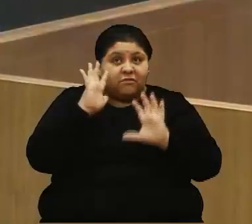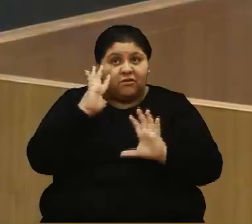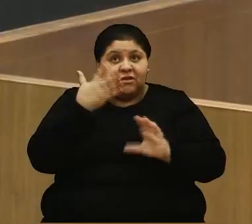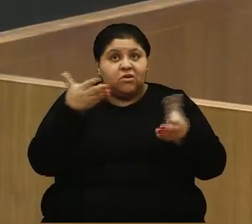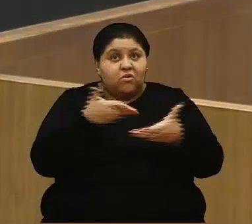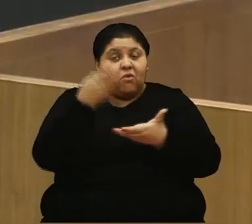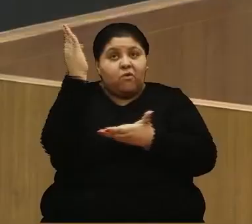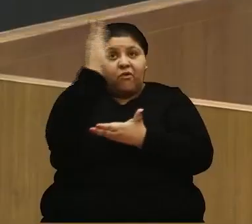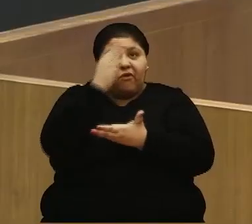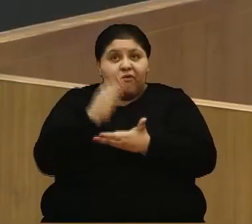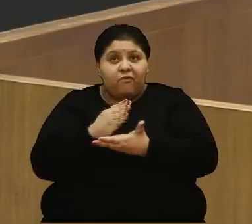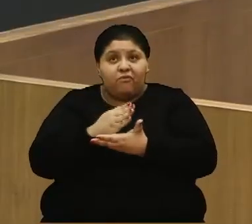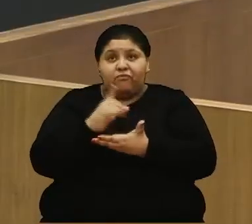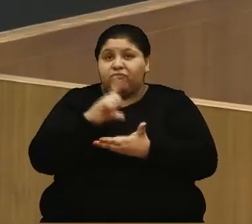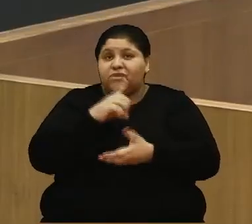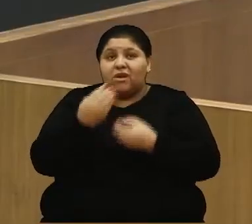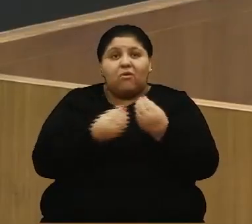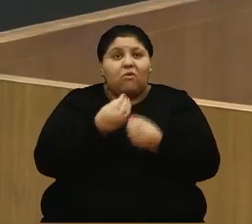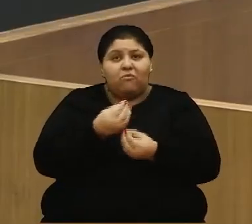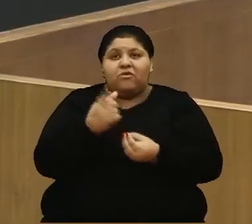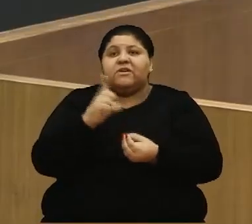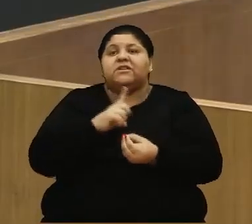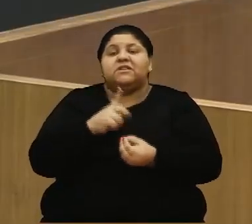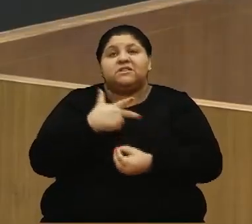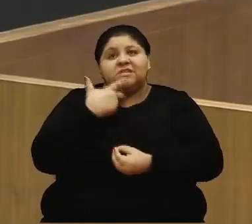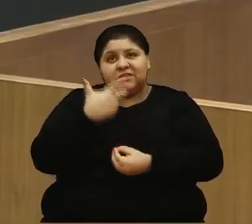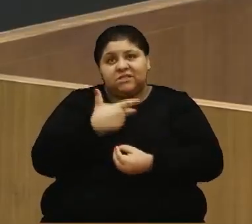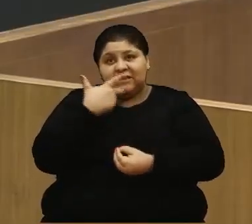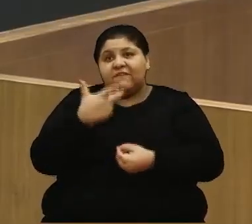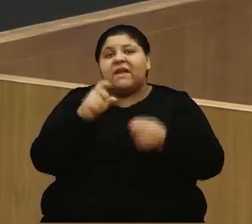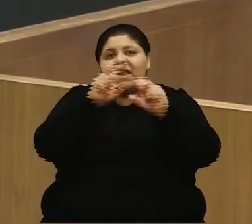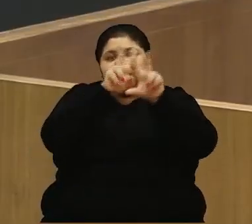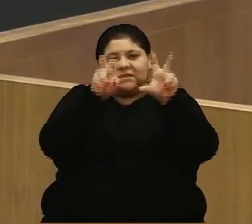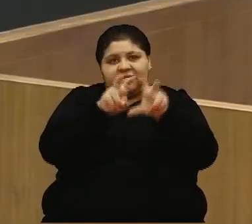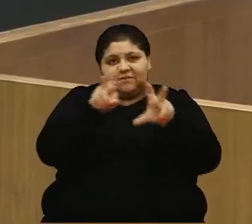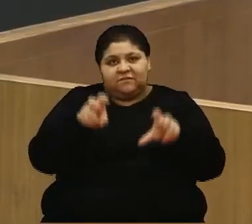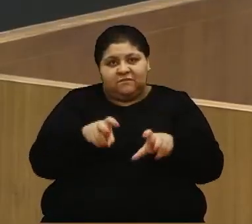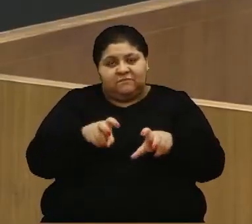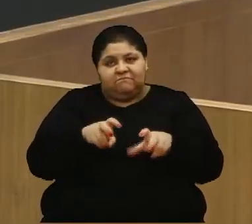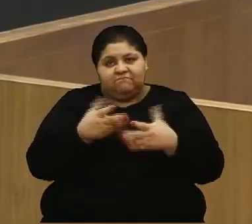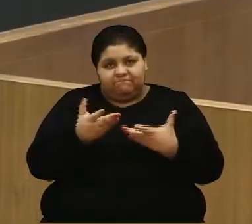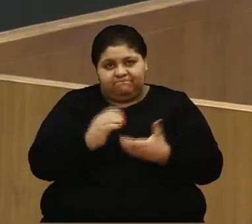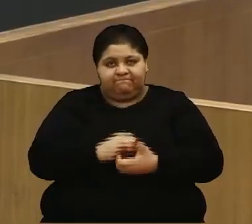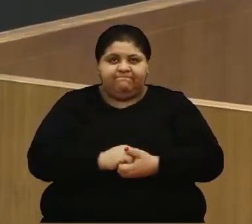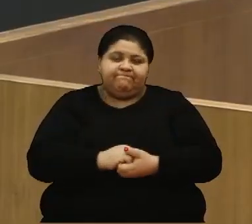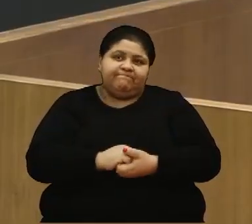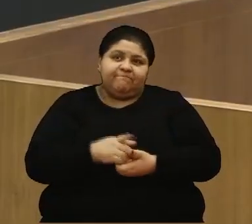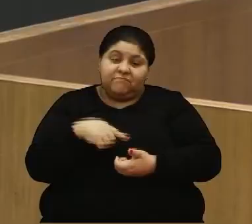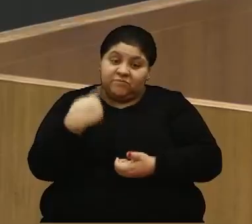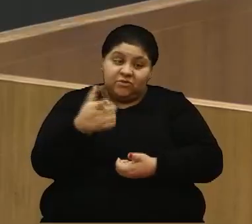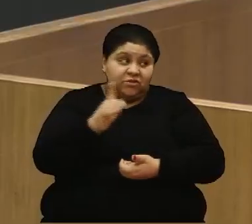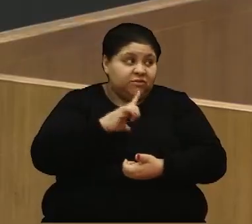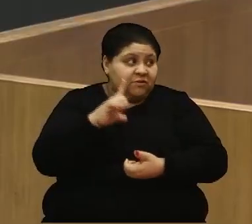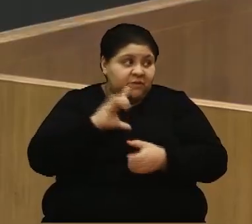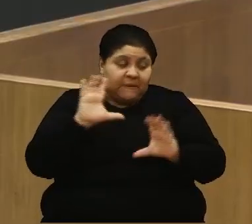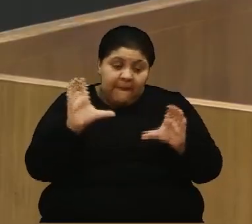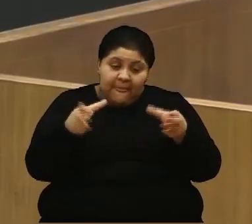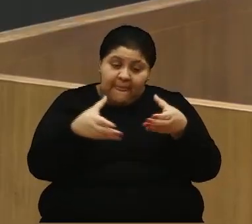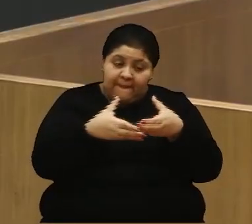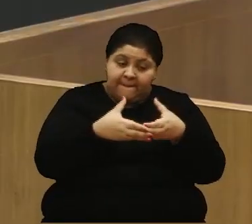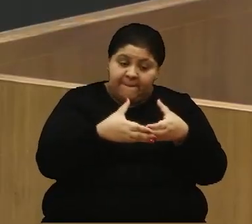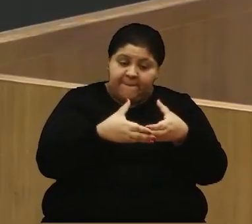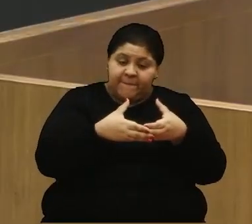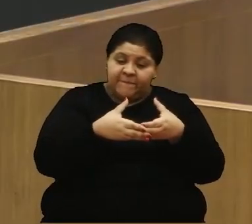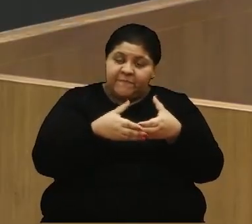hoje no Brasil, é impossível não falarmos sobre essas temáticas. Afinal de contas, nós temos um grupo que